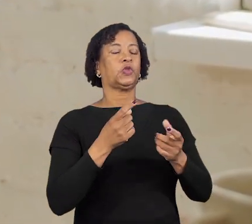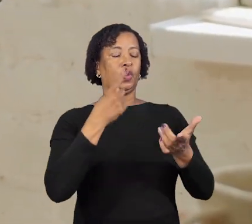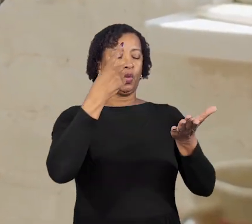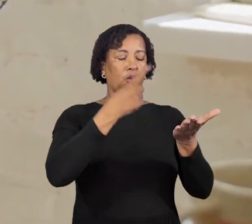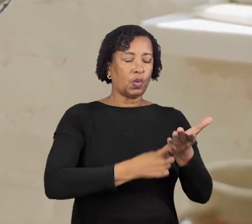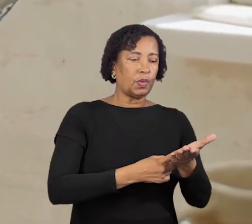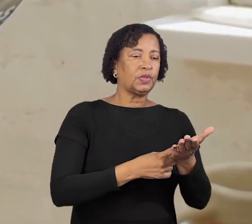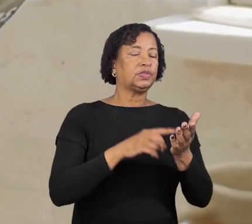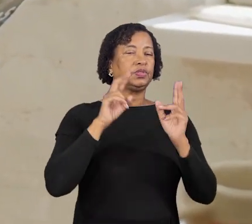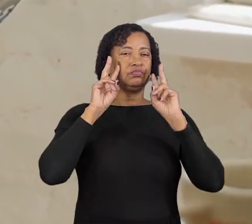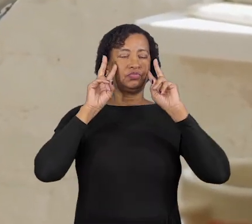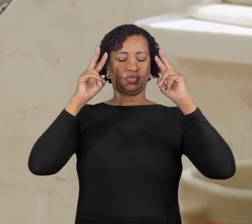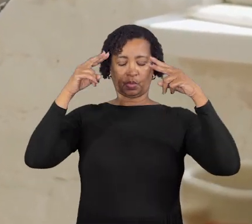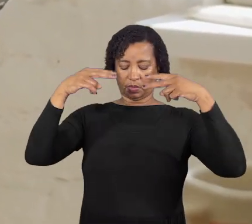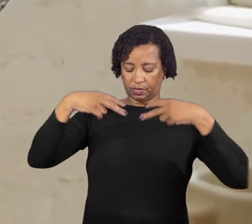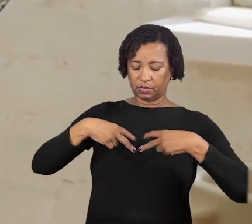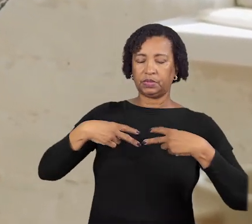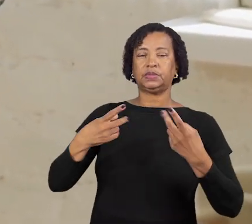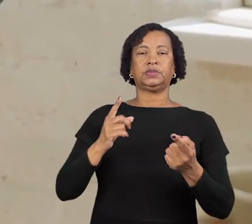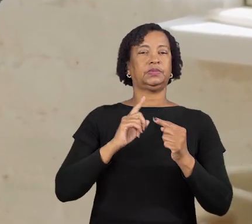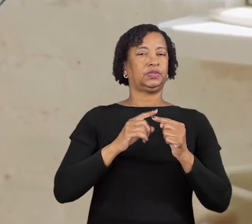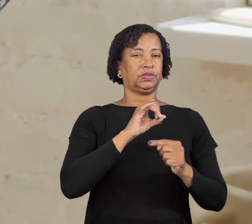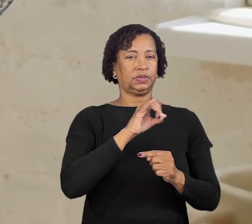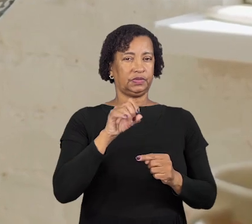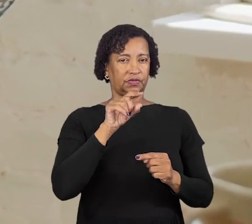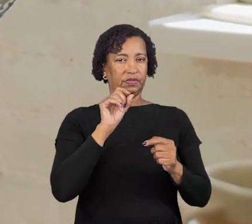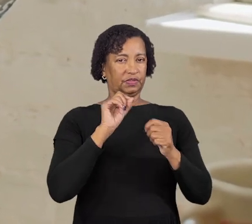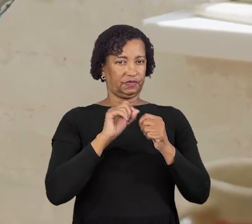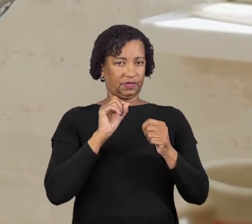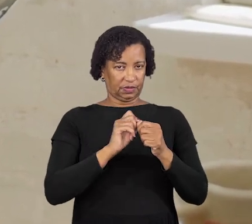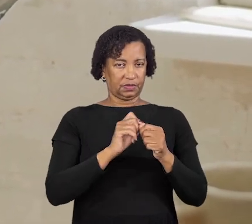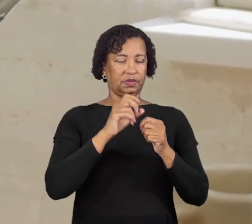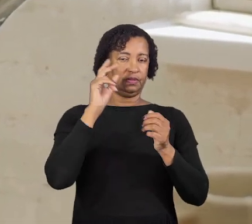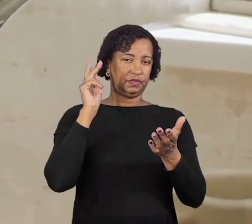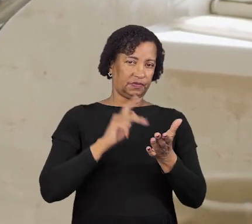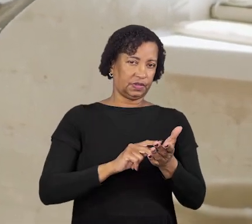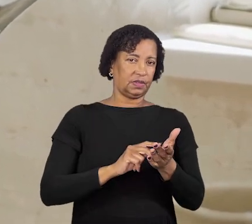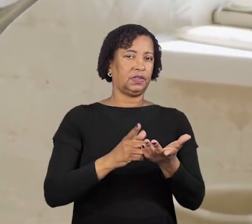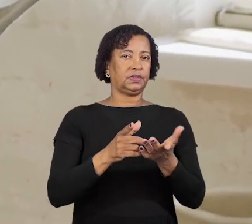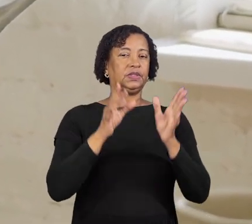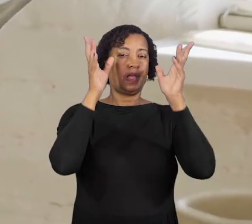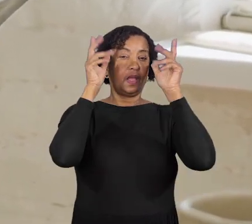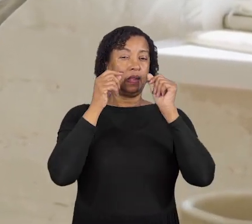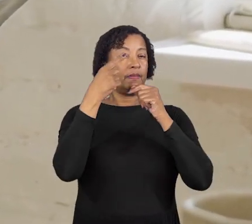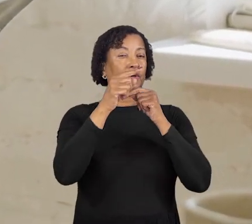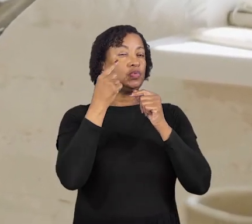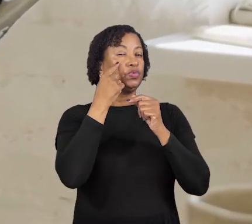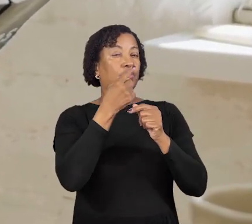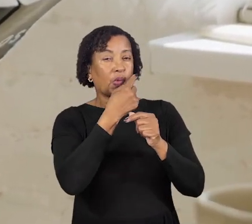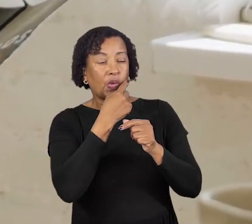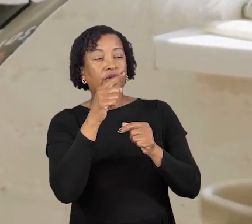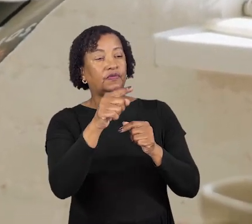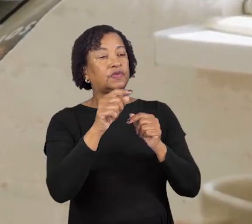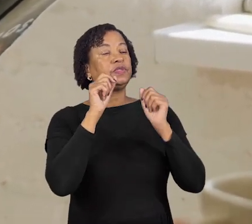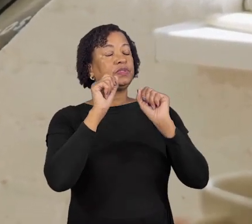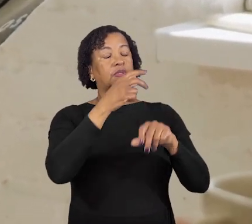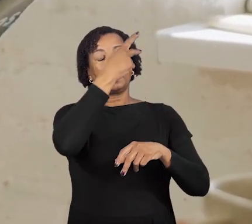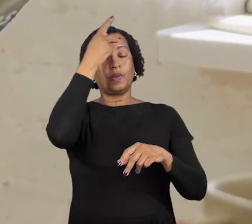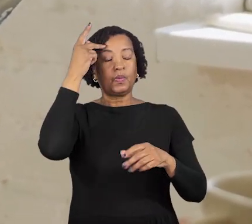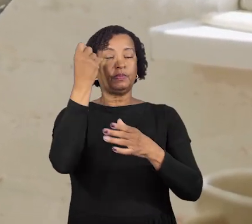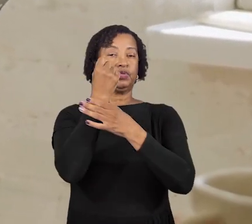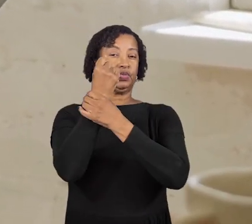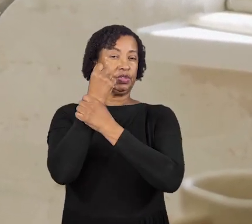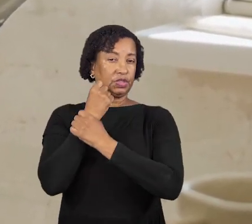o compromisso de olhar para dentro de si mesmo, porque se você fizer isso e tirar a viga do seu olho, você será uma